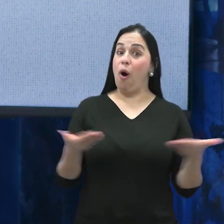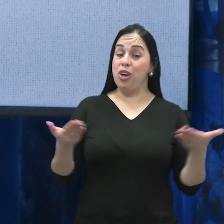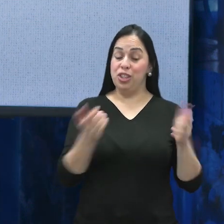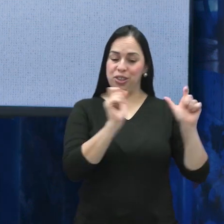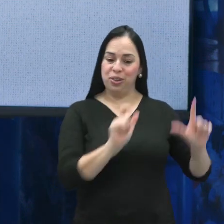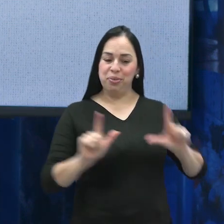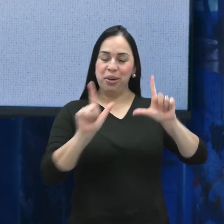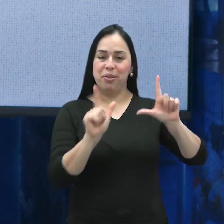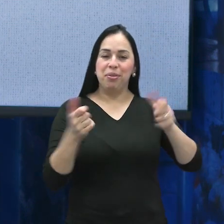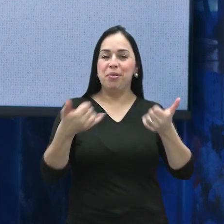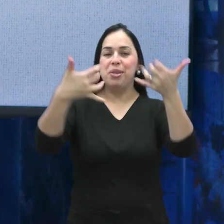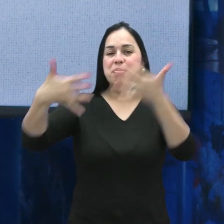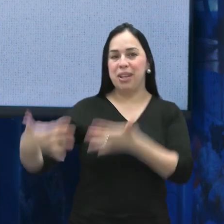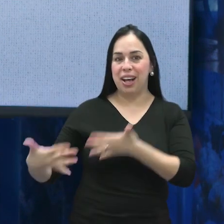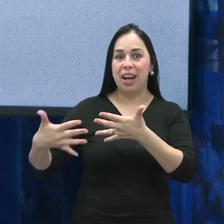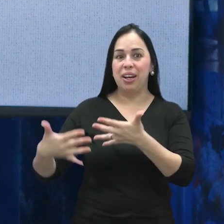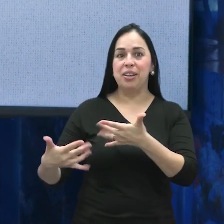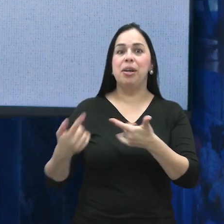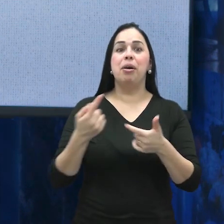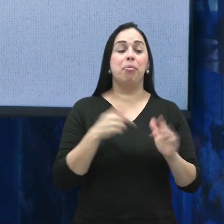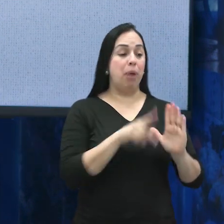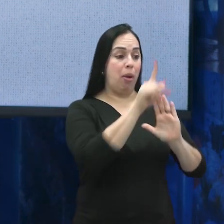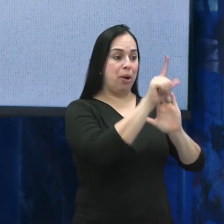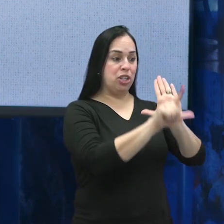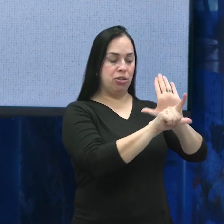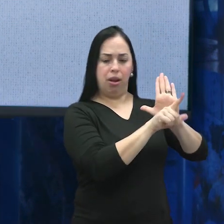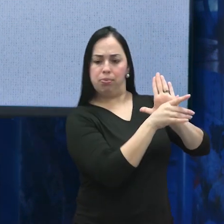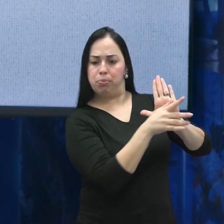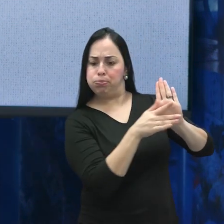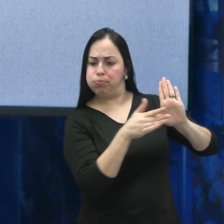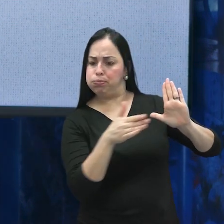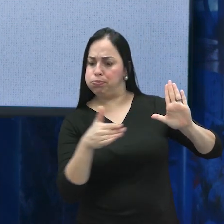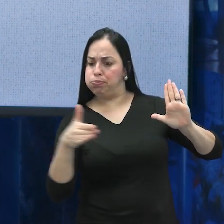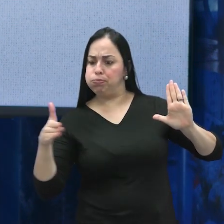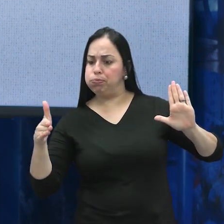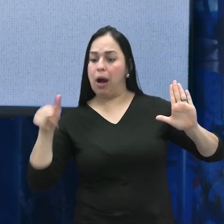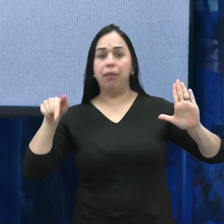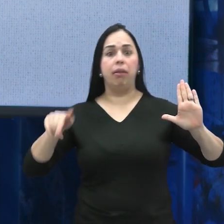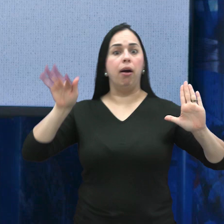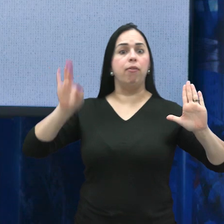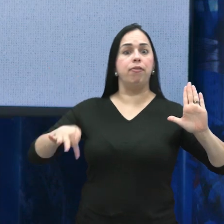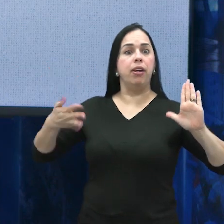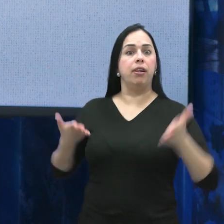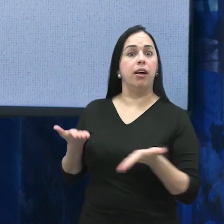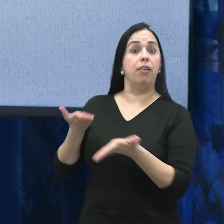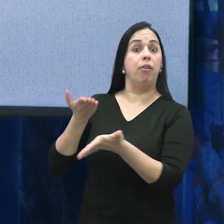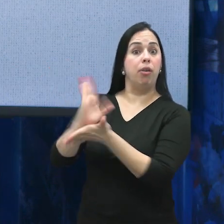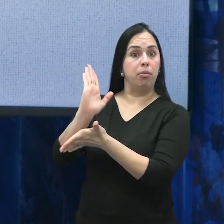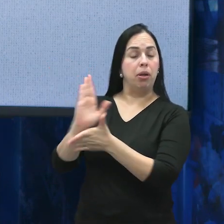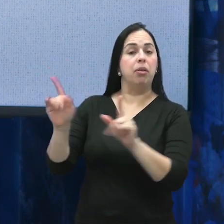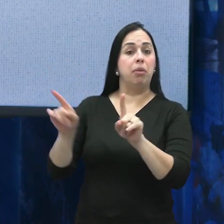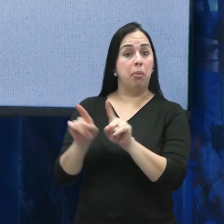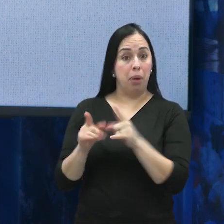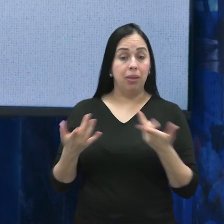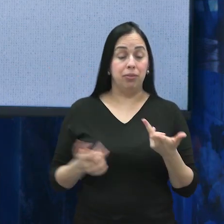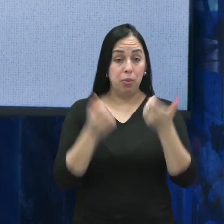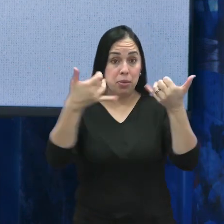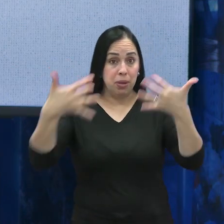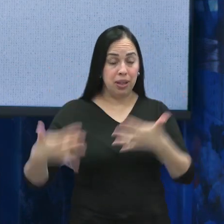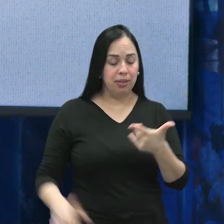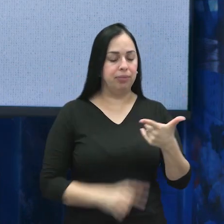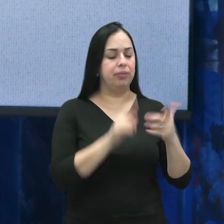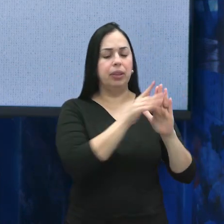Hoje, no Ação Parlamentar, vamos explicar por quais etapas um projeto de lei passa até chegar na chamada redação